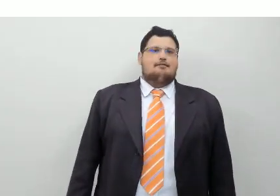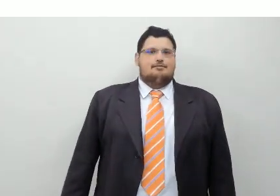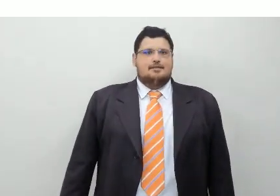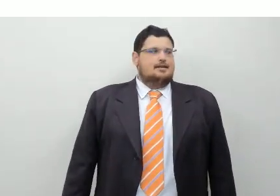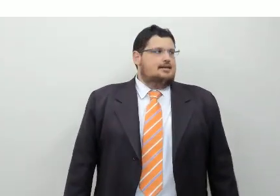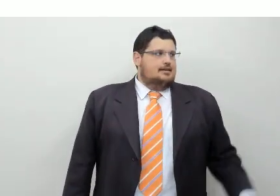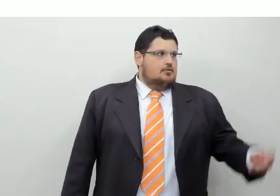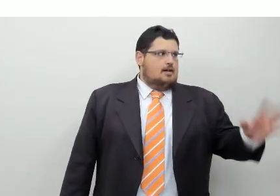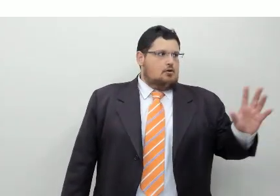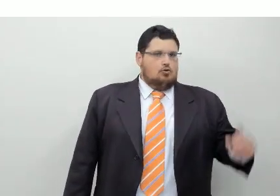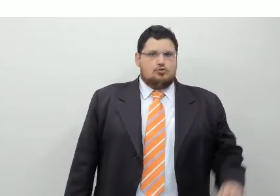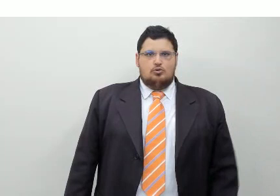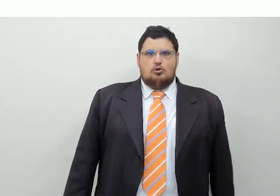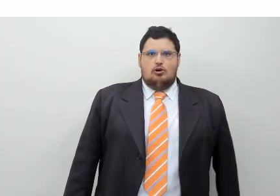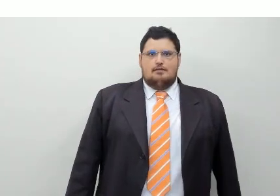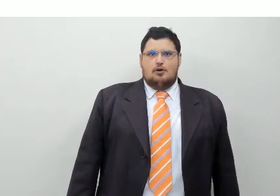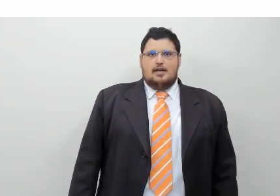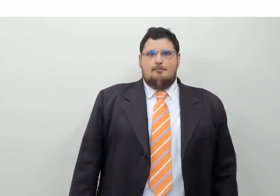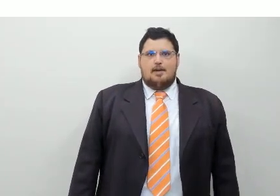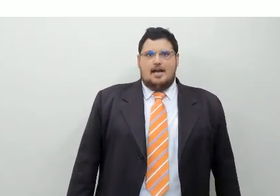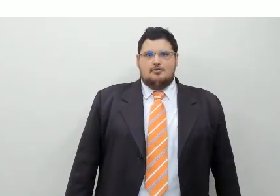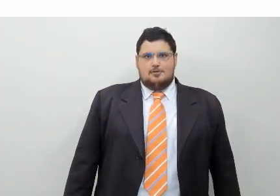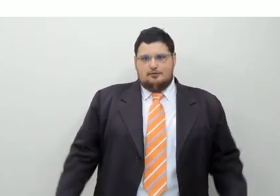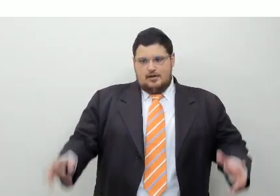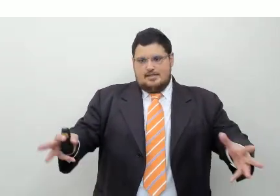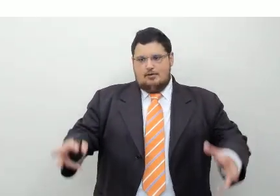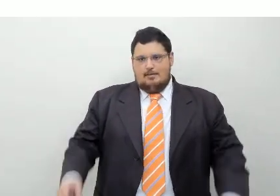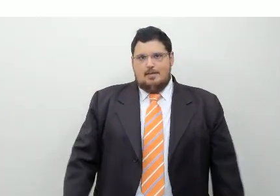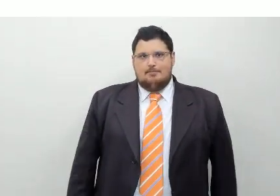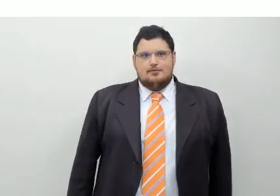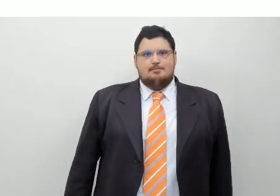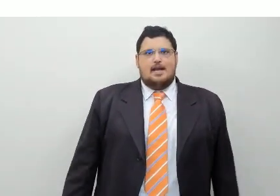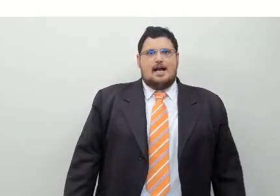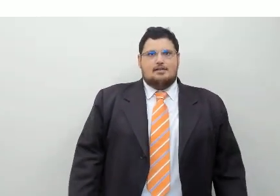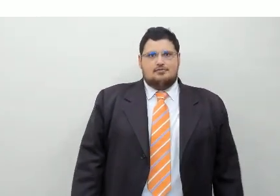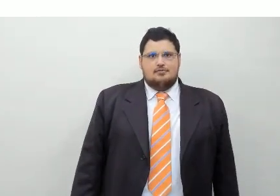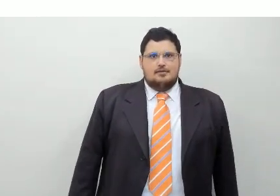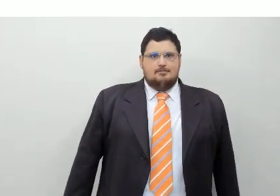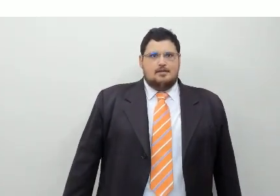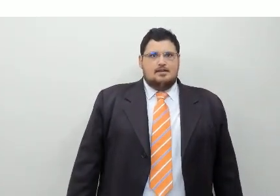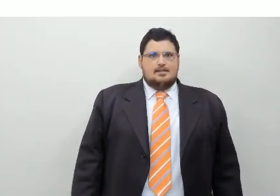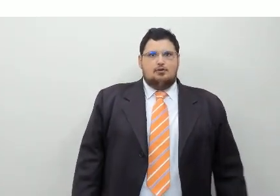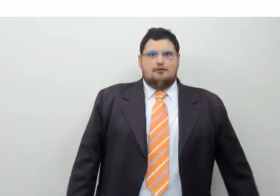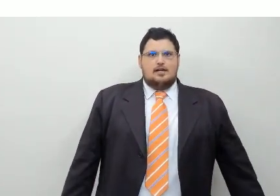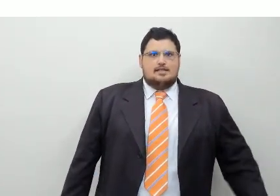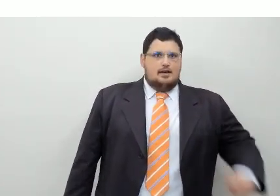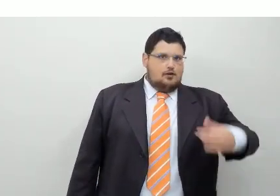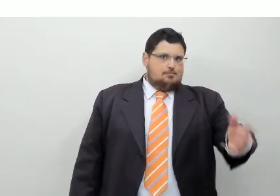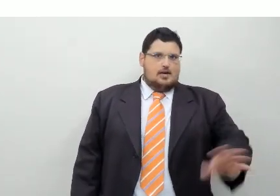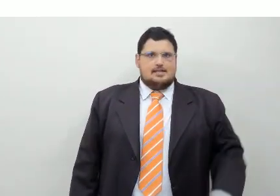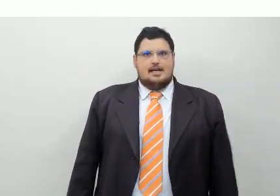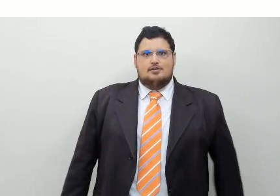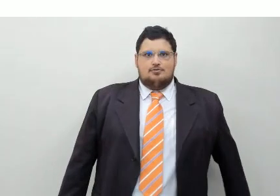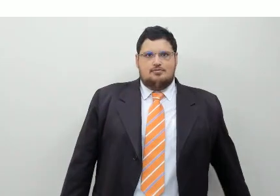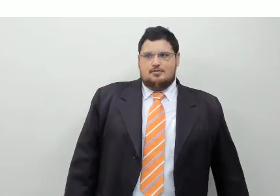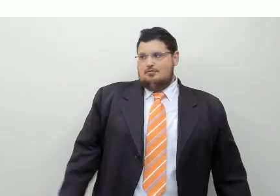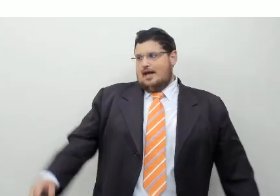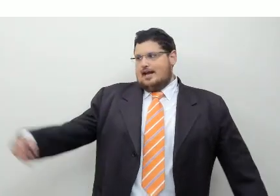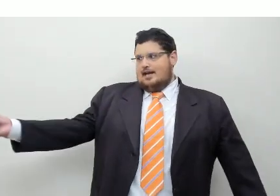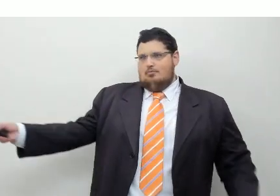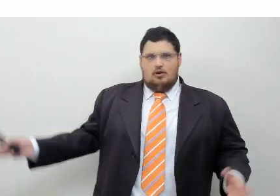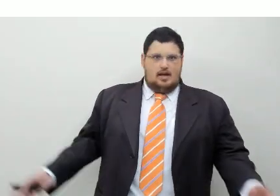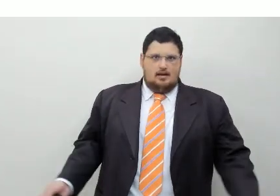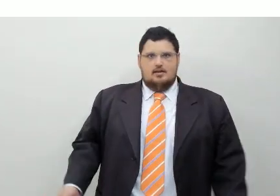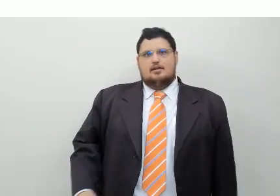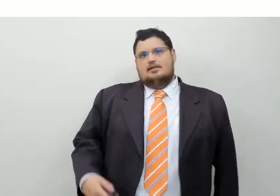tenho uma construtora, vou erguer um prédio, eu preciso fornecer o EPI para os empregados. Se eu não fornecer, eu vou expor eles a risco. Se um cara